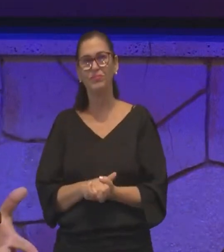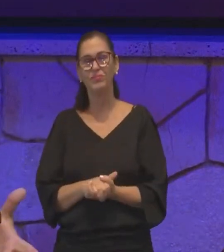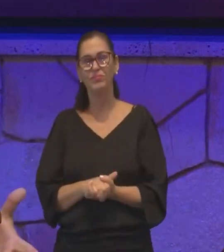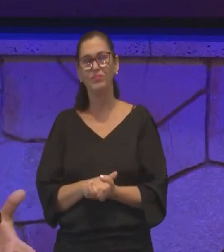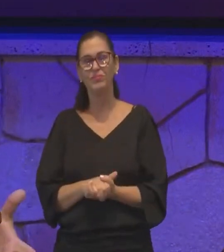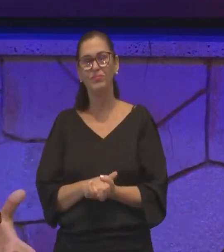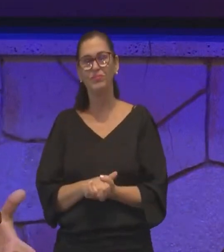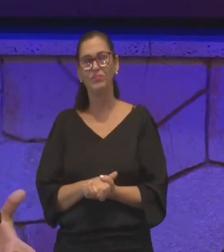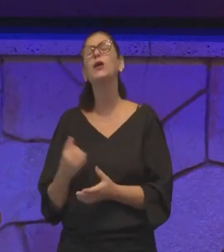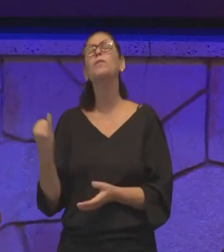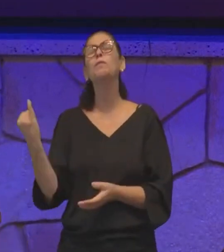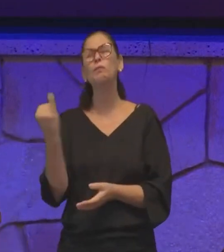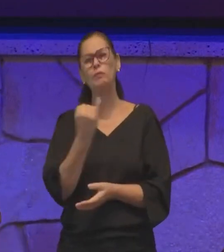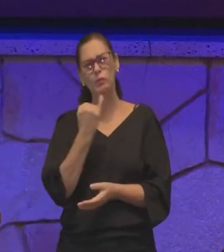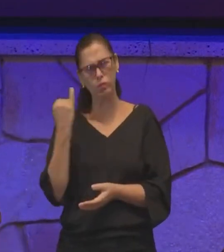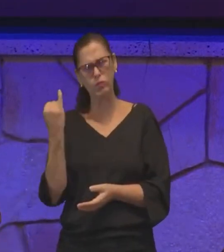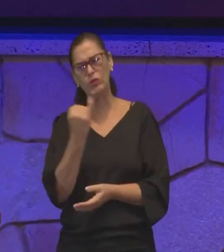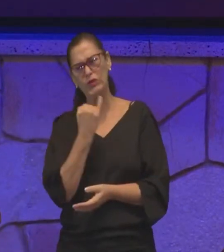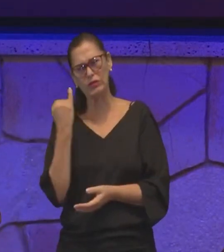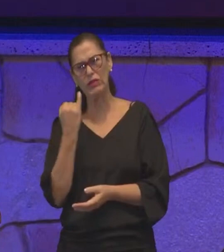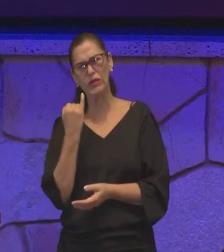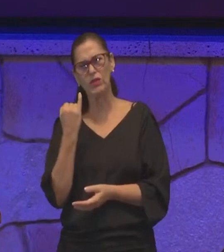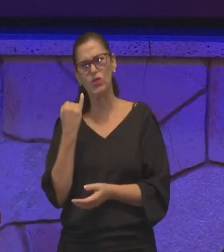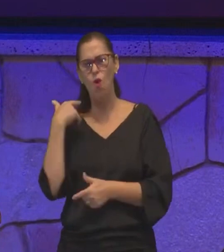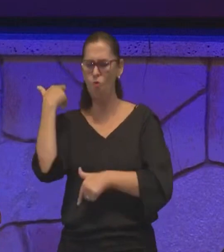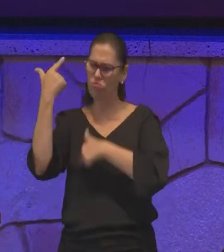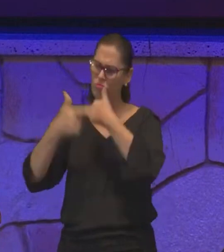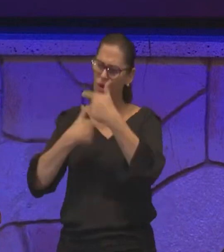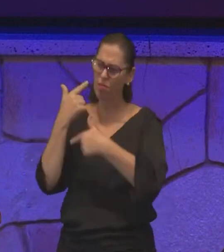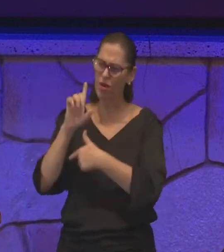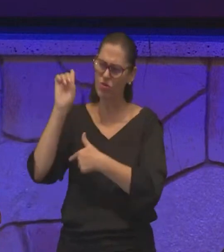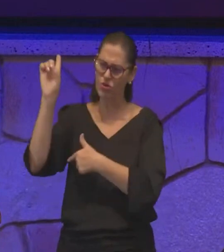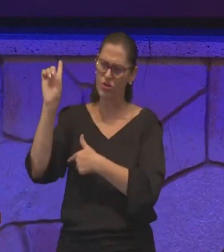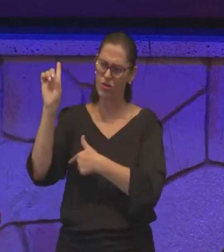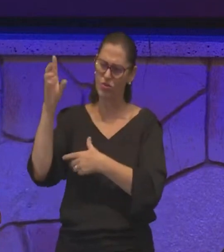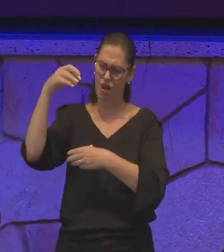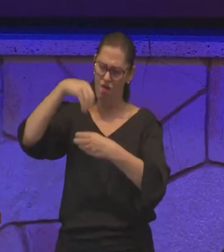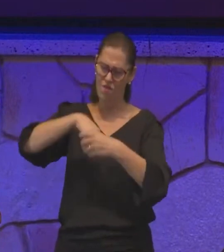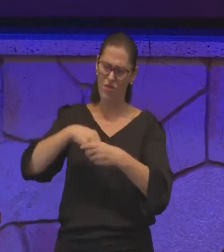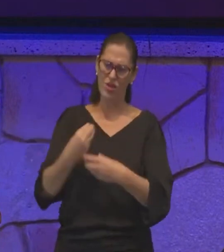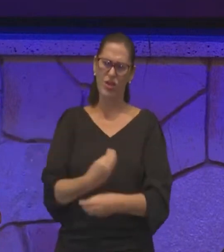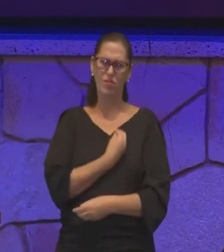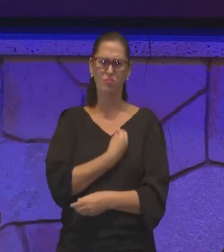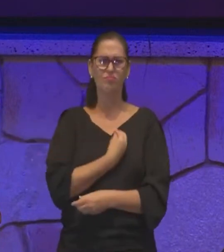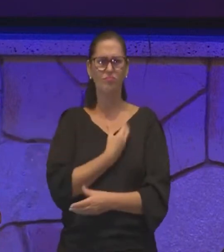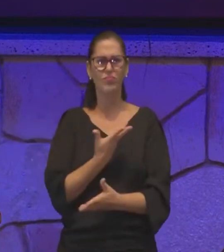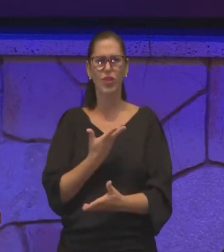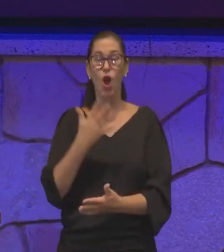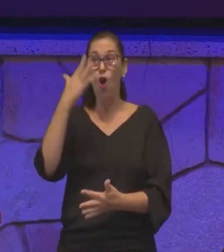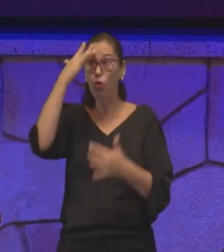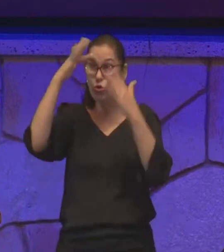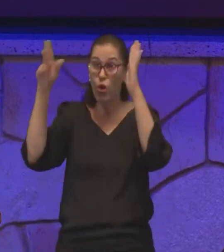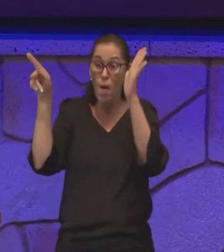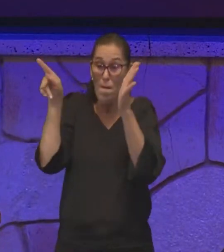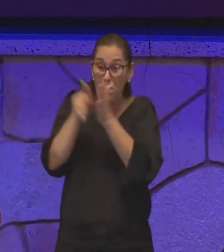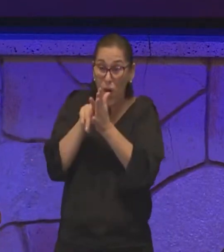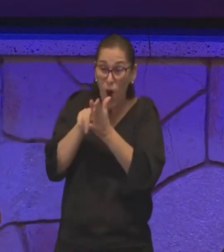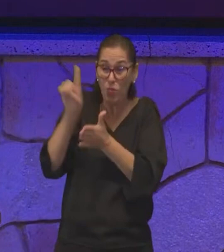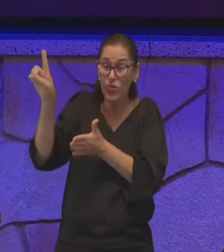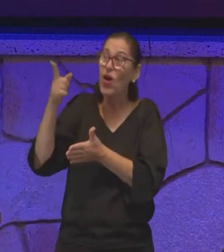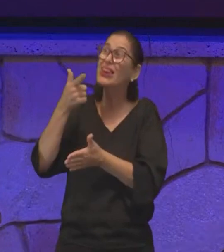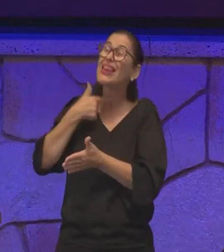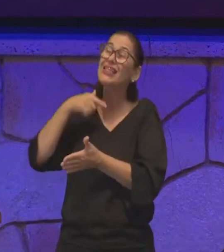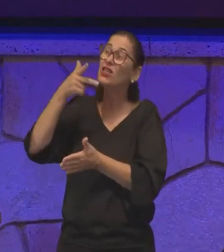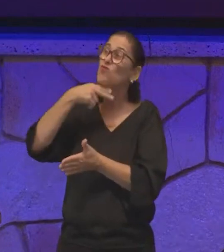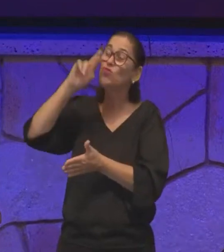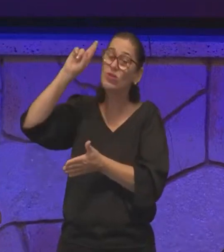Que importante a ação de Deus na vida de uma pessoa. Que importante o sonho de Deus, o desejo do